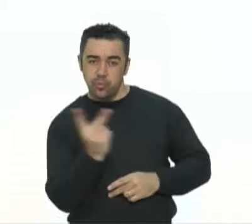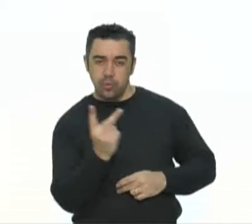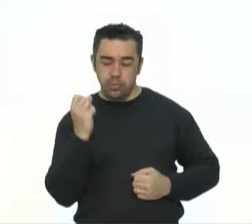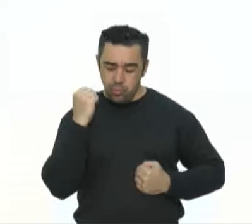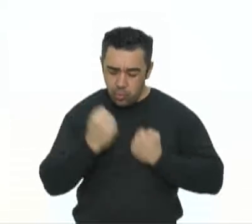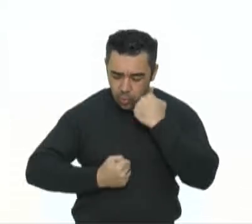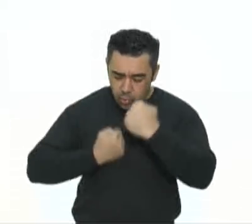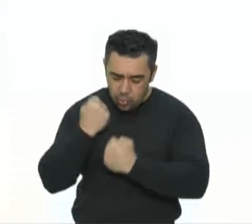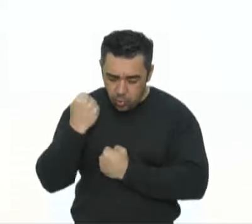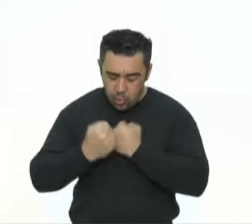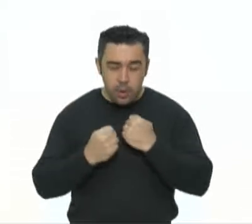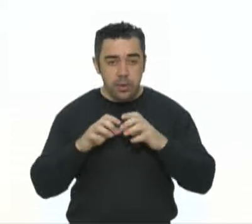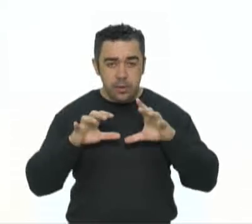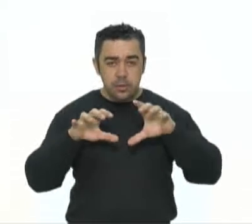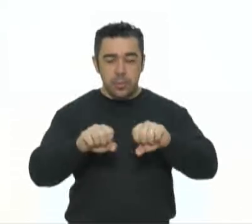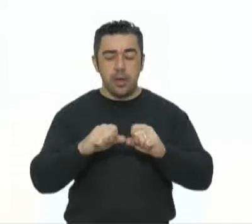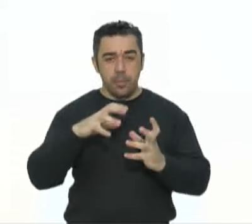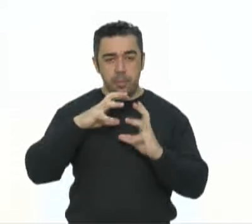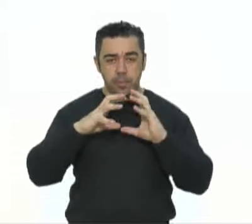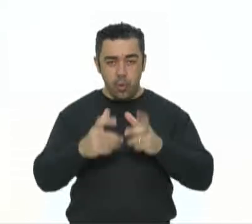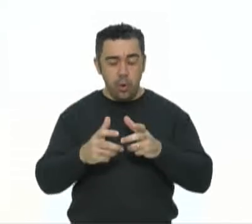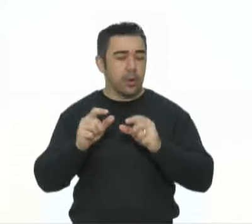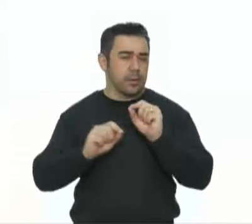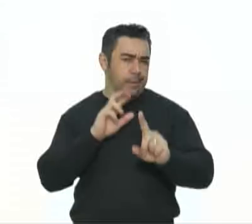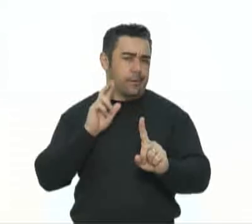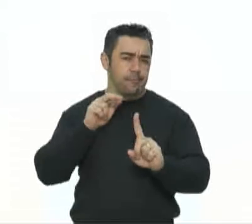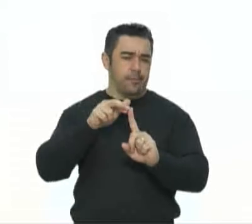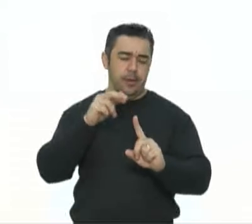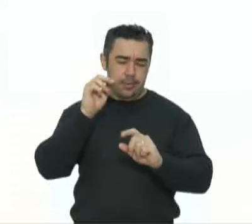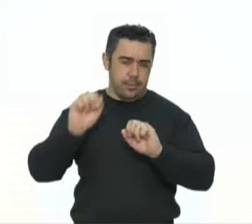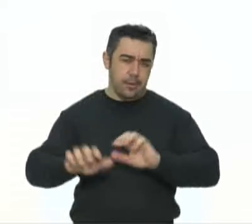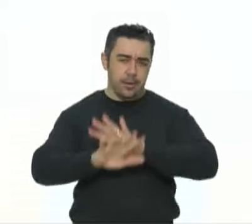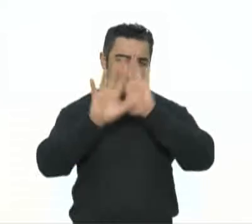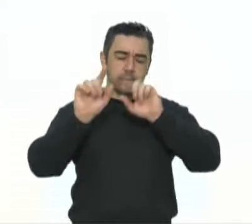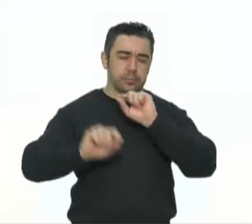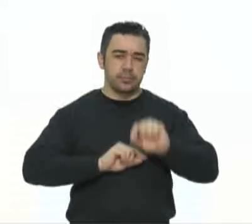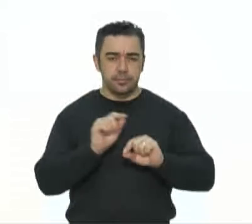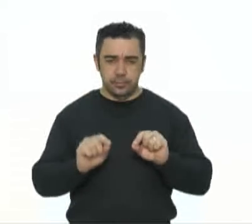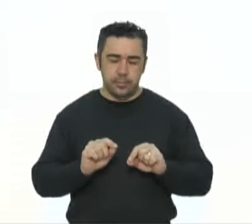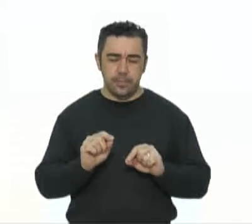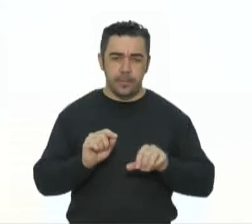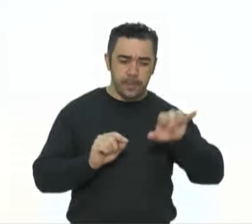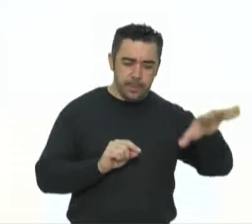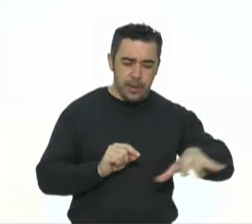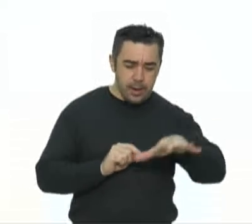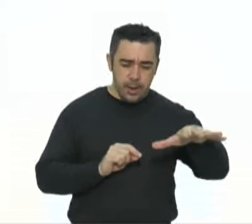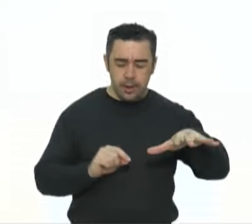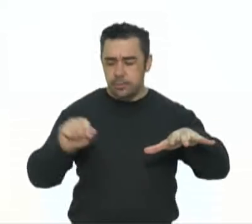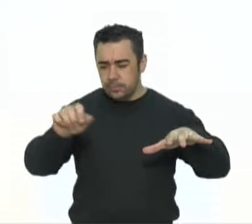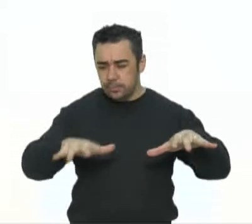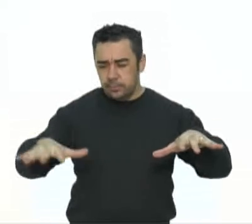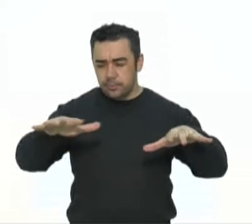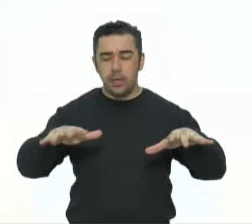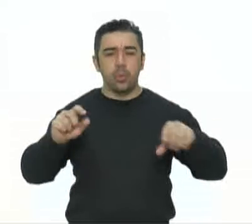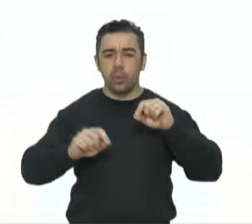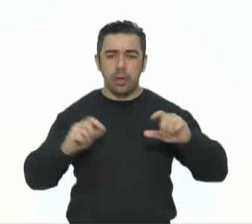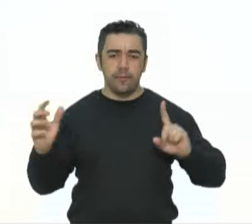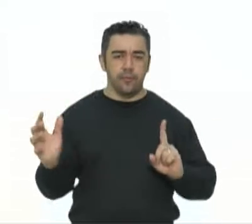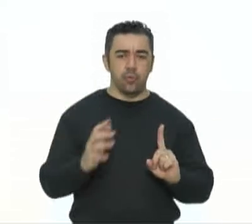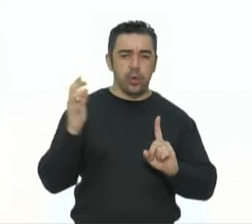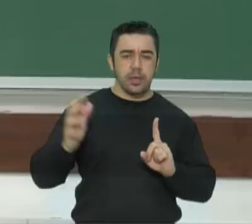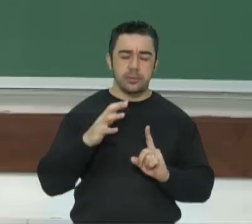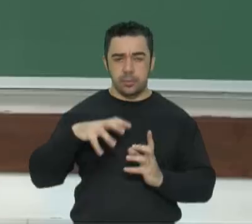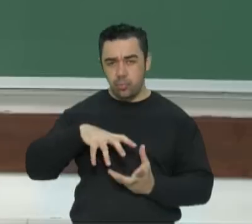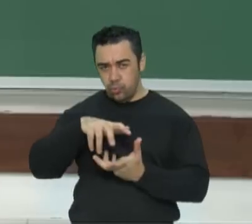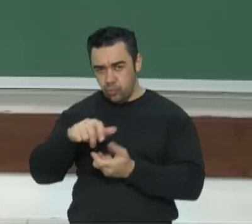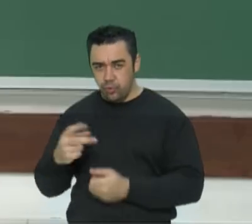uma bola representando o planeta. É uma referência clara às áreas, a disputa pelas áreas de influência